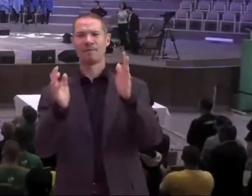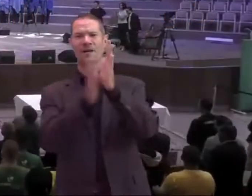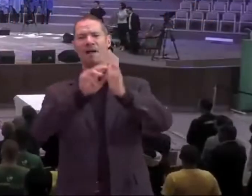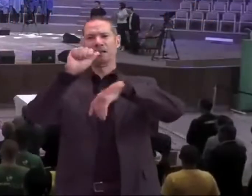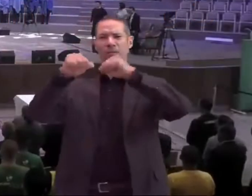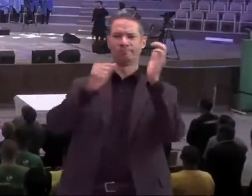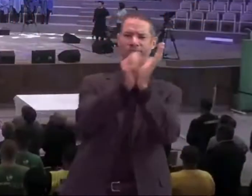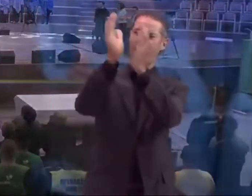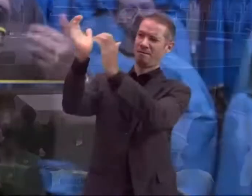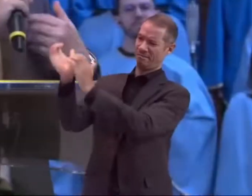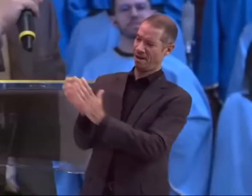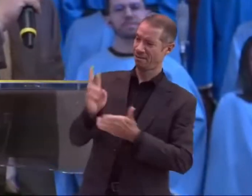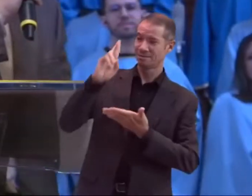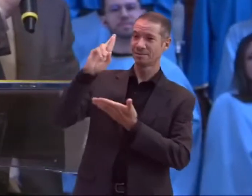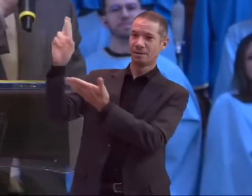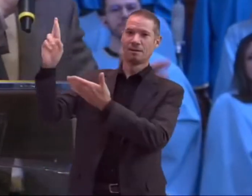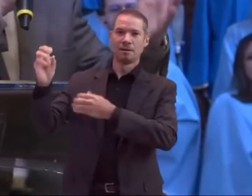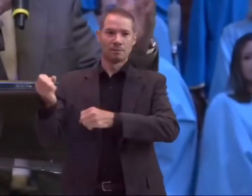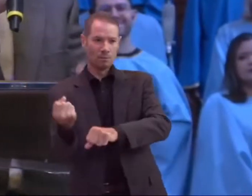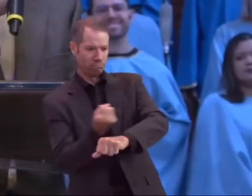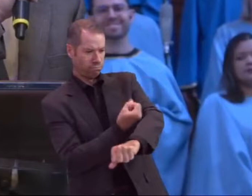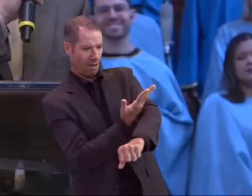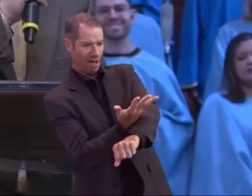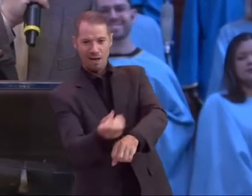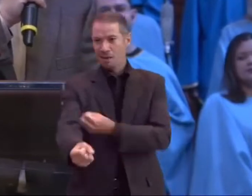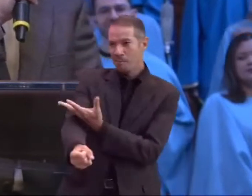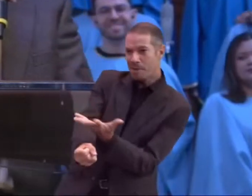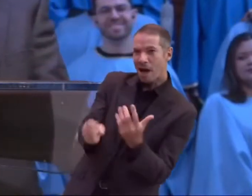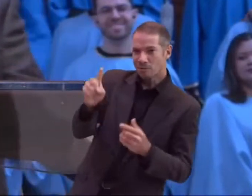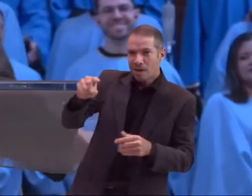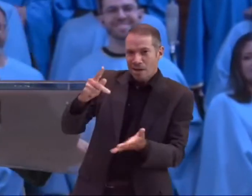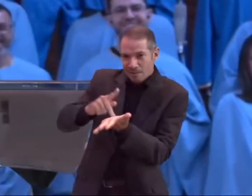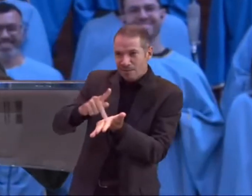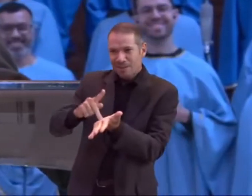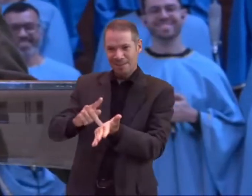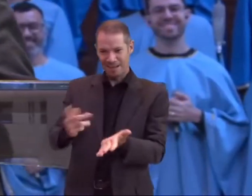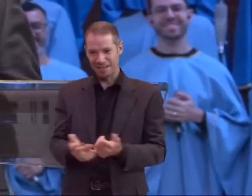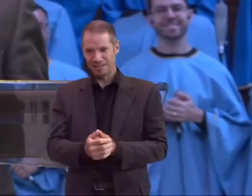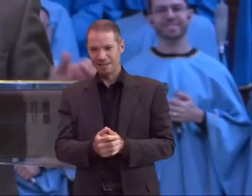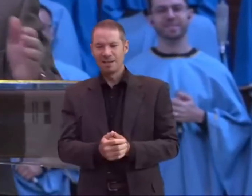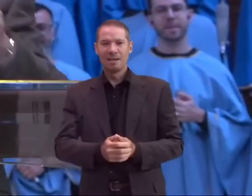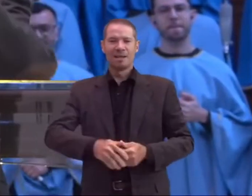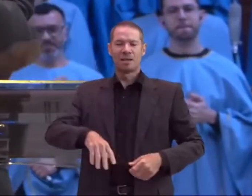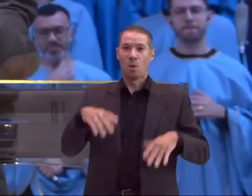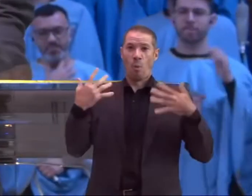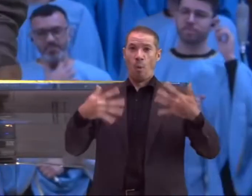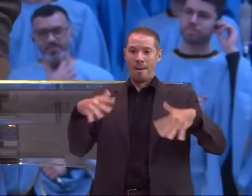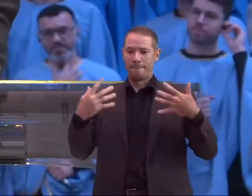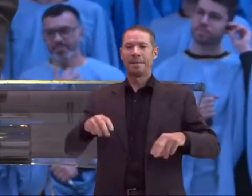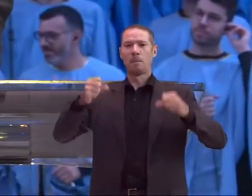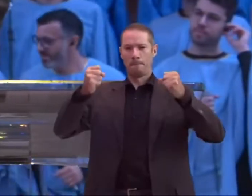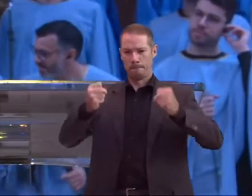Aleluia, louvado seja o Senhor. Eu estou todo arrepiado, você também está? Fala a verdade, né? Que coisa tremenda. Você